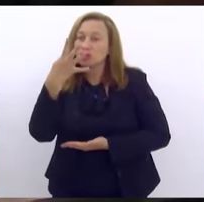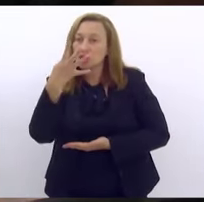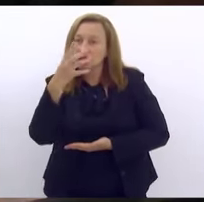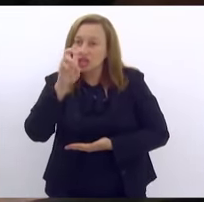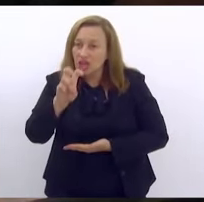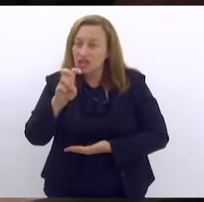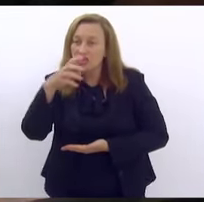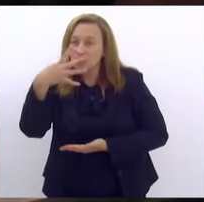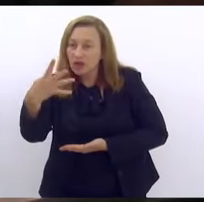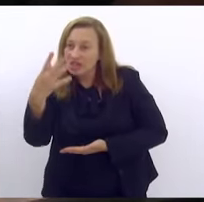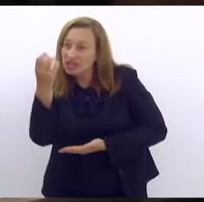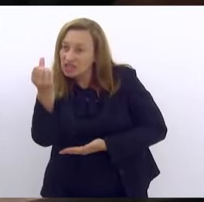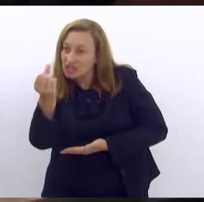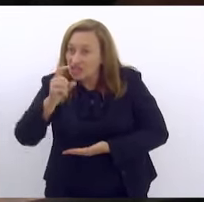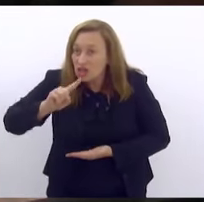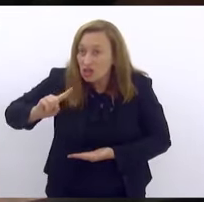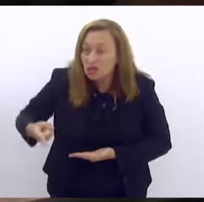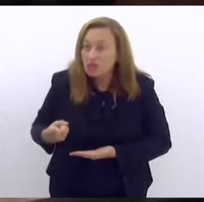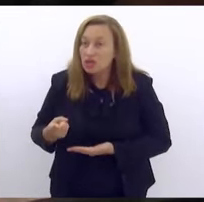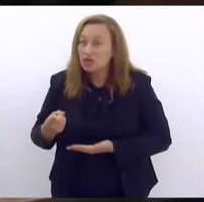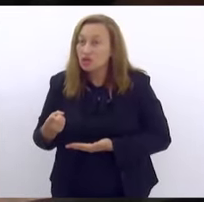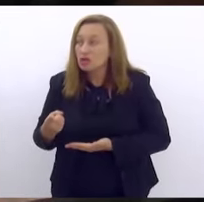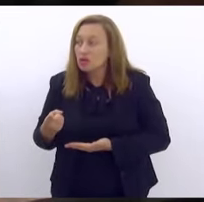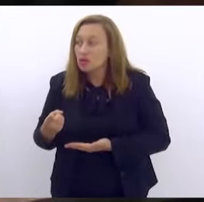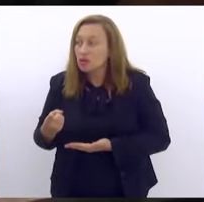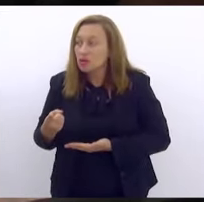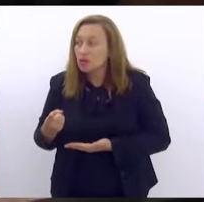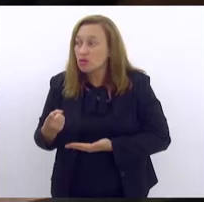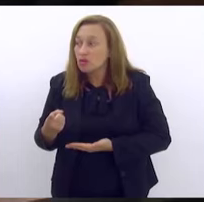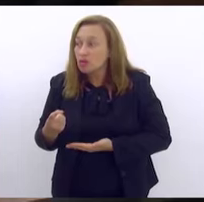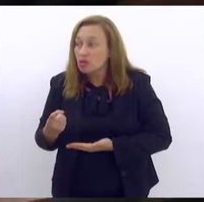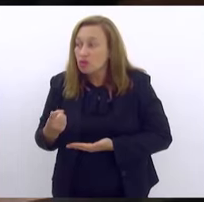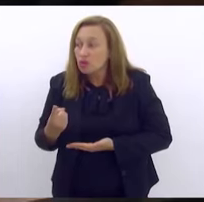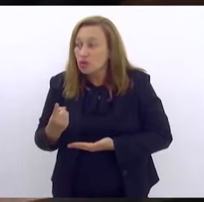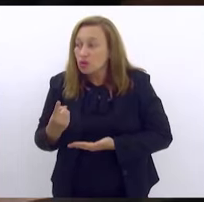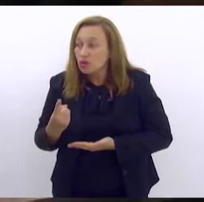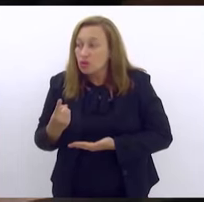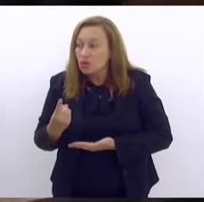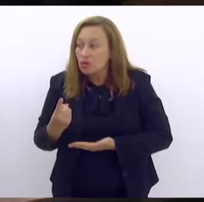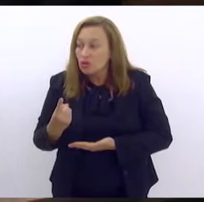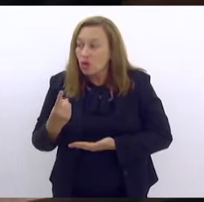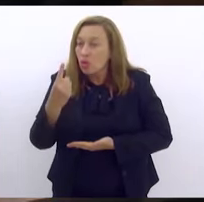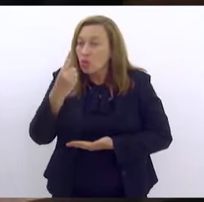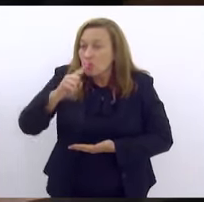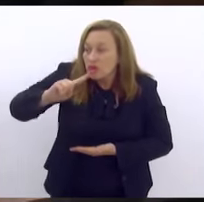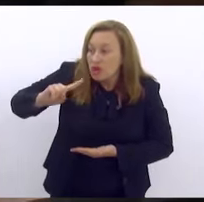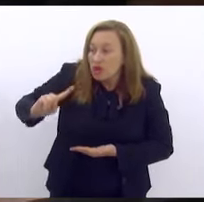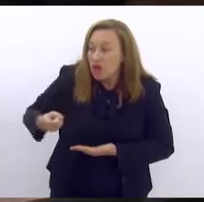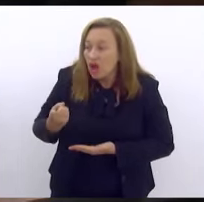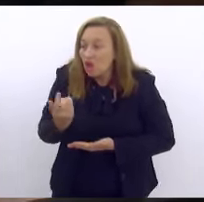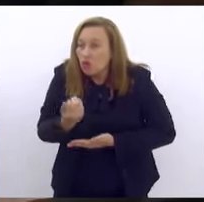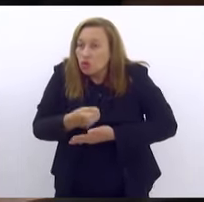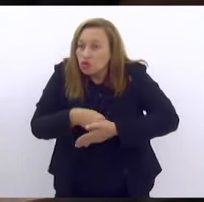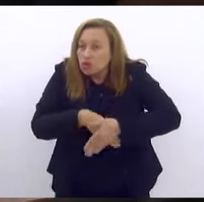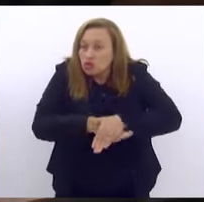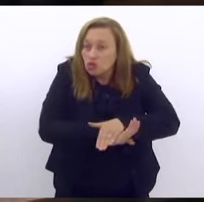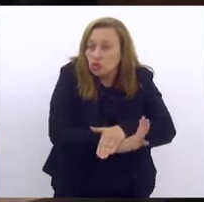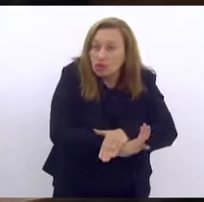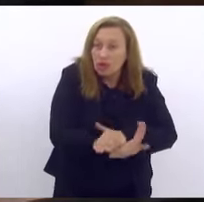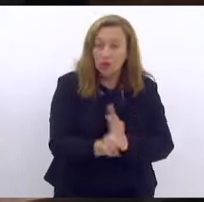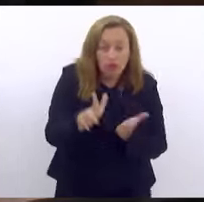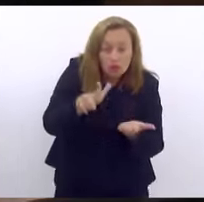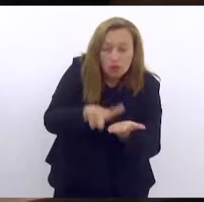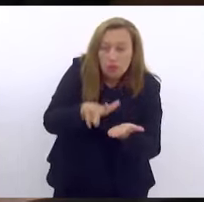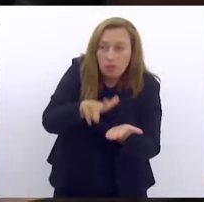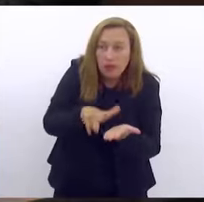R$2.546.000, e omitiram quase R$1 milhão no depósito na conta bancária. No papel, ele